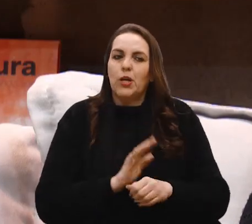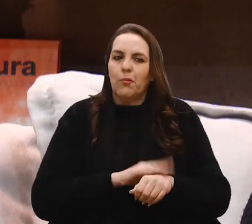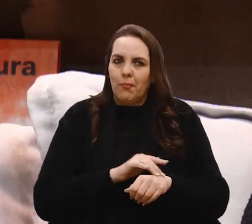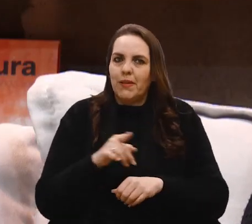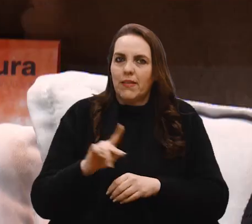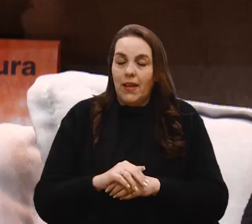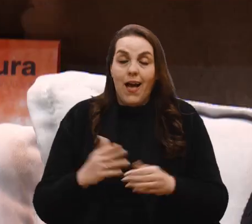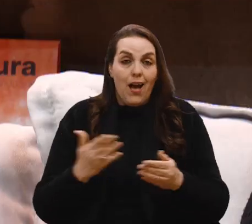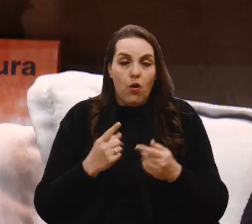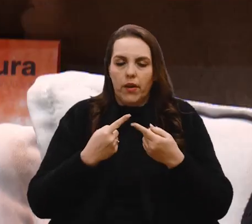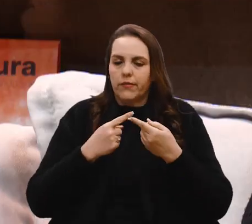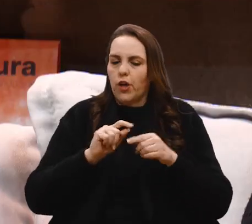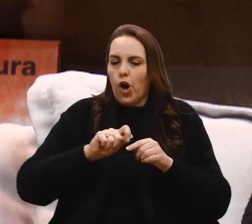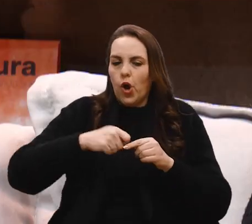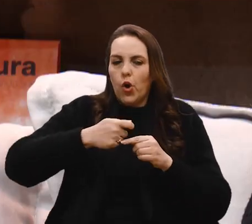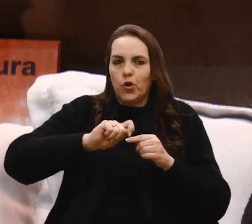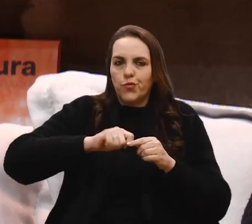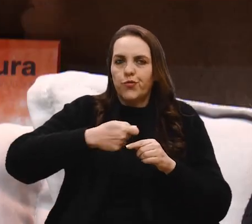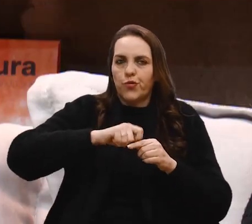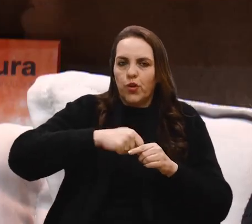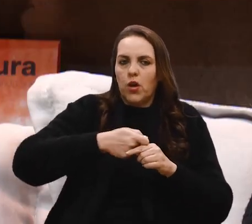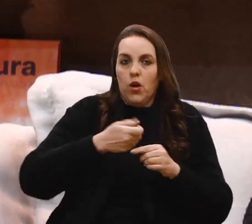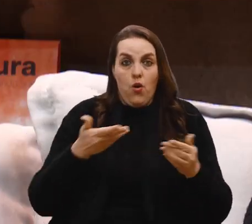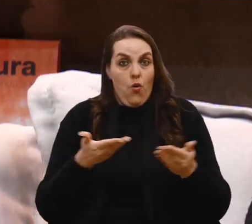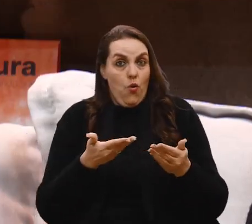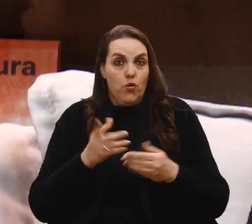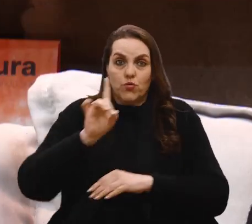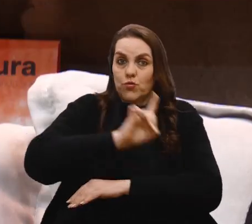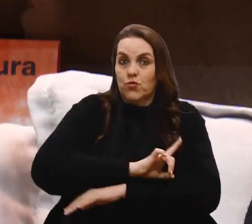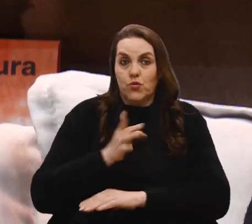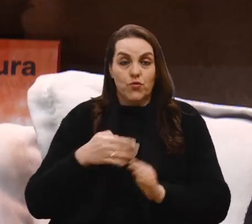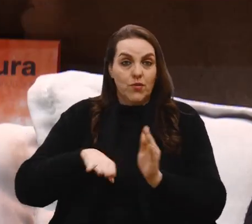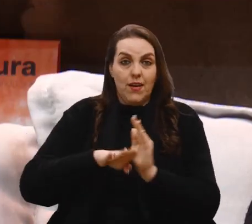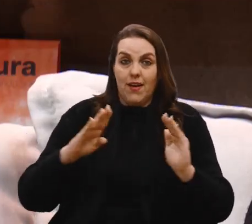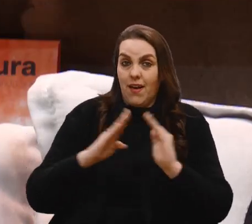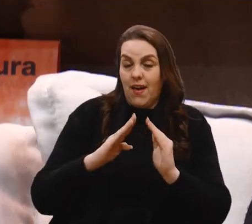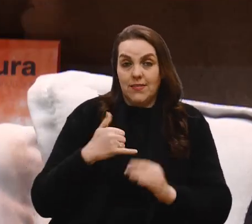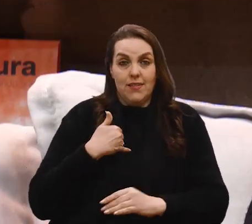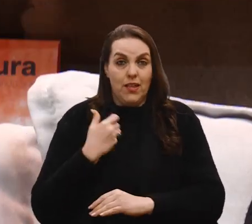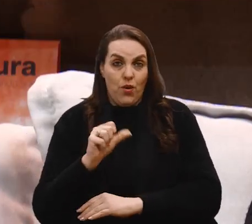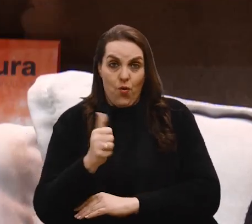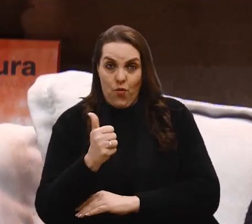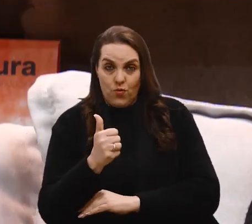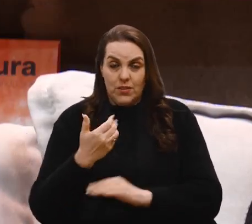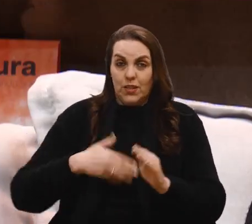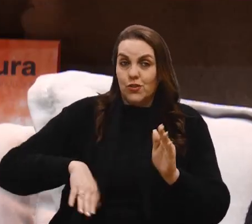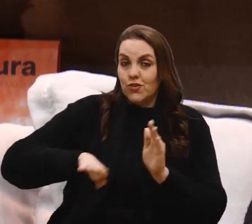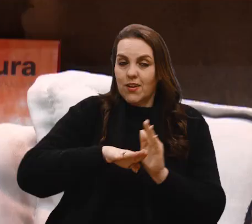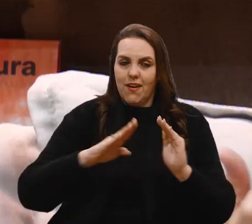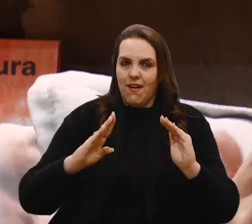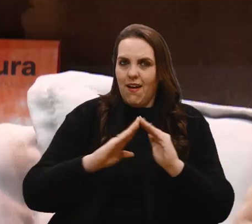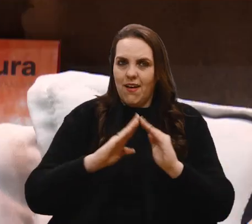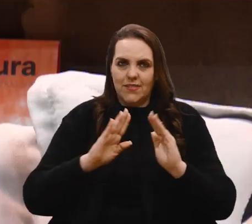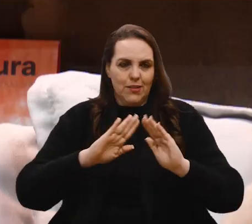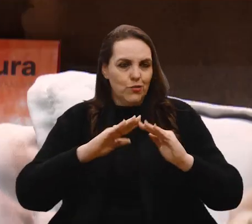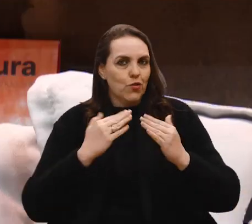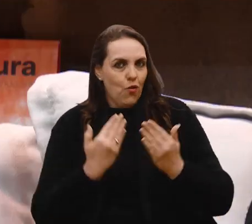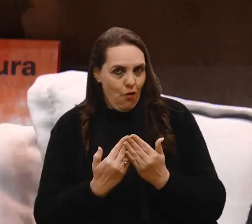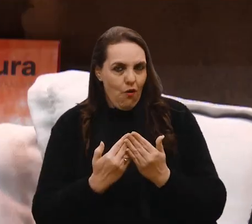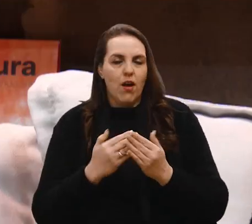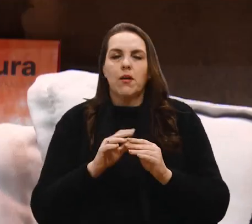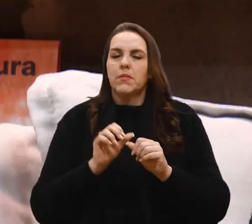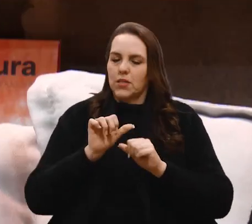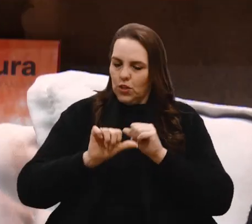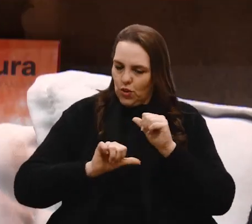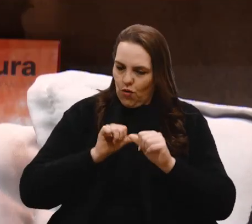tá com crochê. Tipo, hoje foi um dia que eu cheguei em casa e ele tá com 11 anos, né? Então ele chega em casa da escola, teria que se trocar